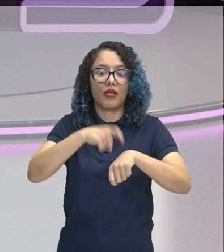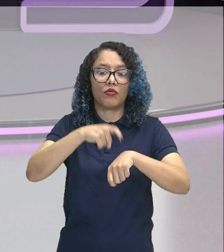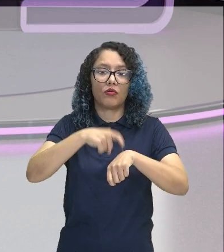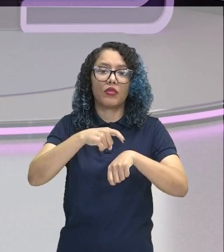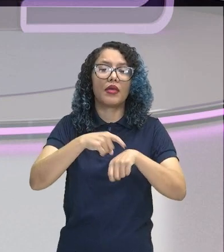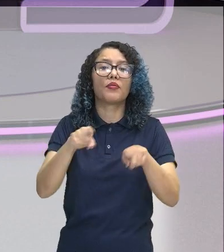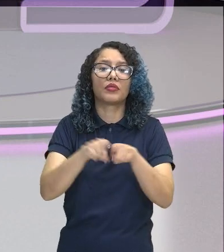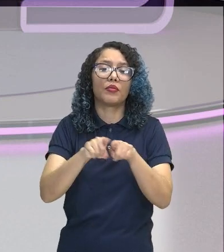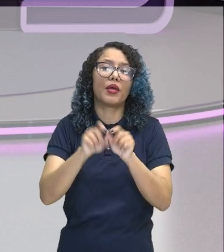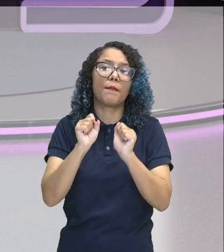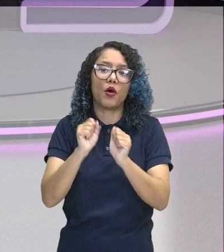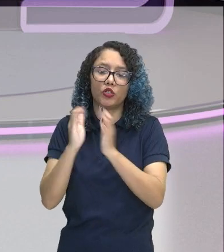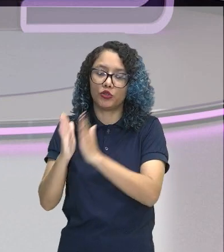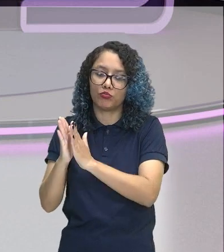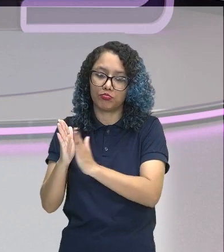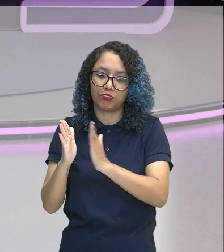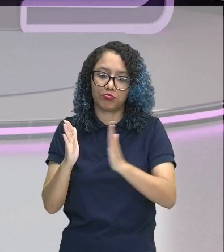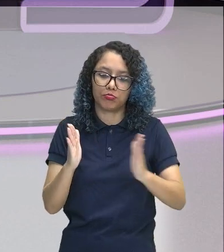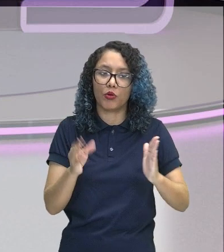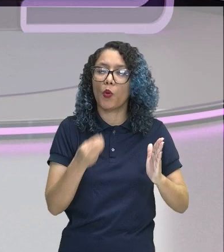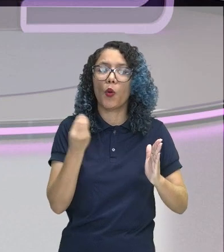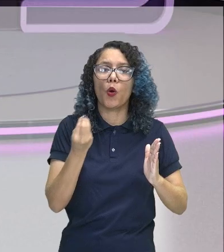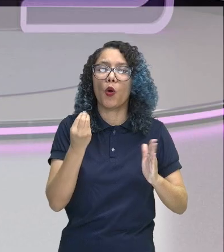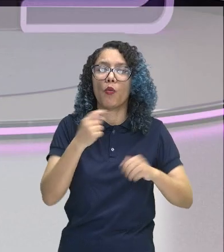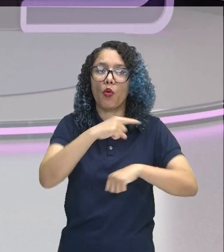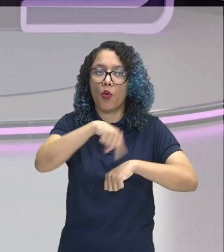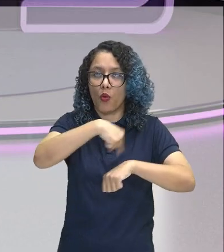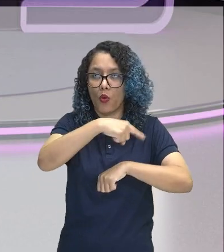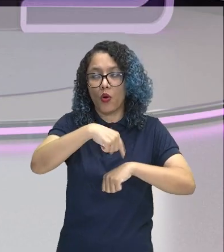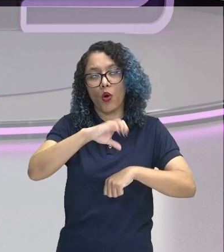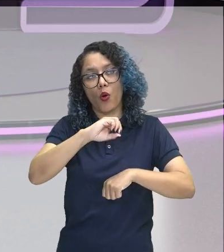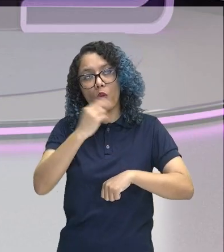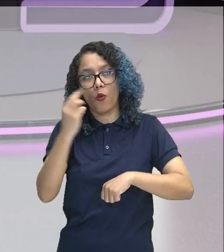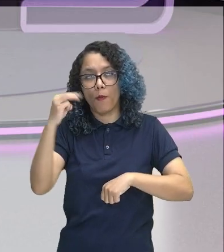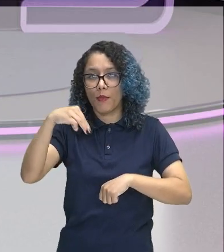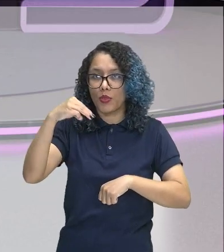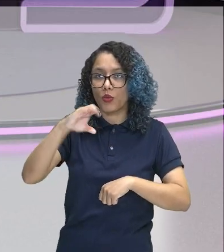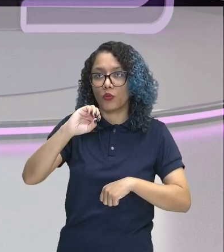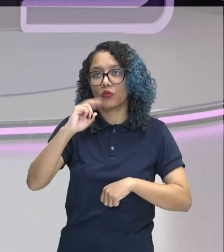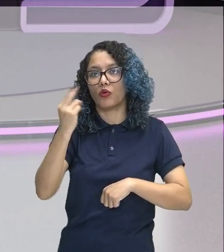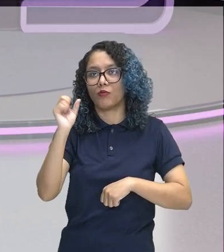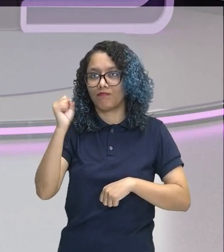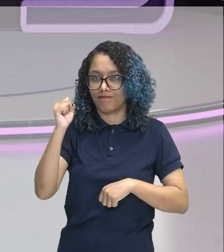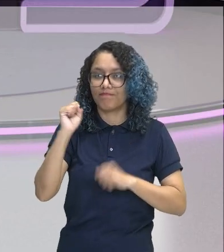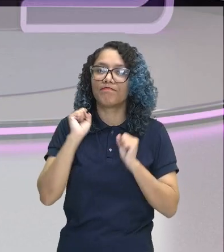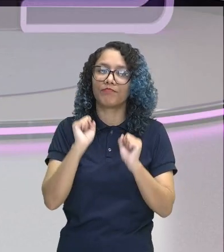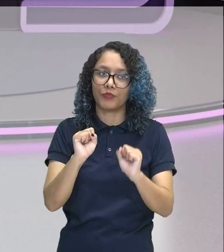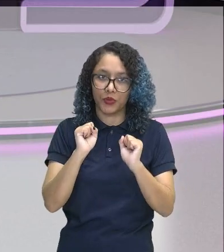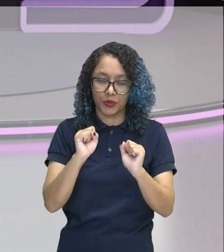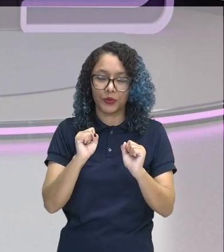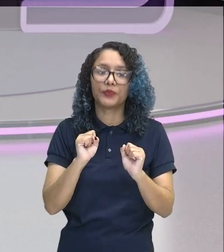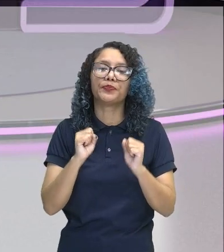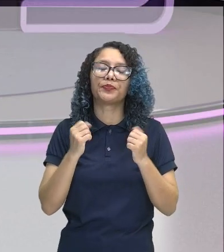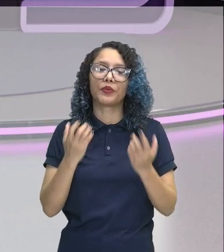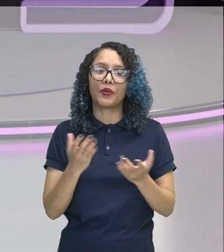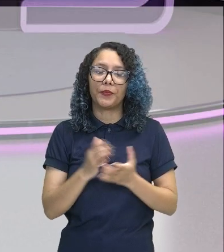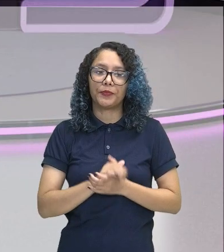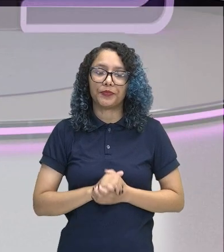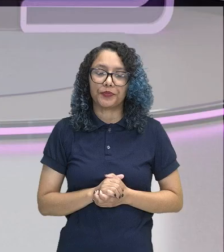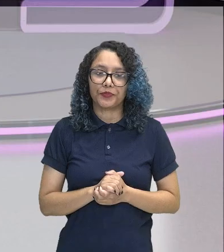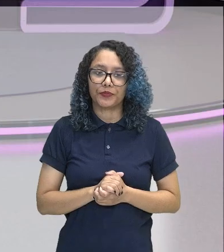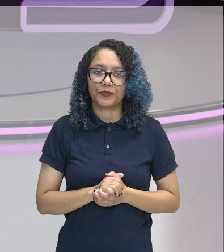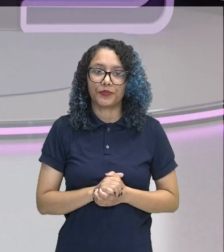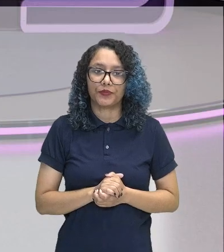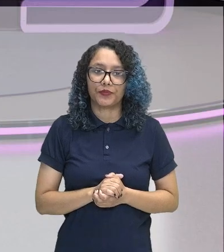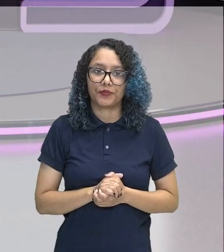que nós podemos medir essa grandeza em horas, né? Ou minuto, ou segundo, certo? Então,